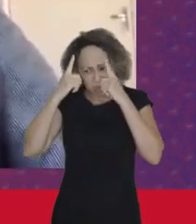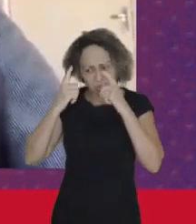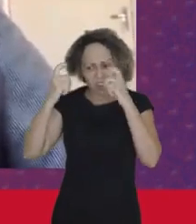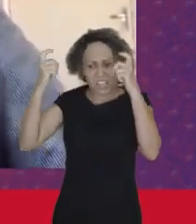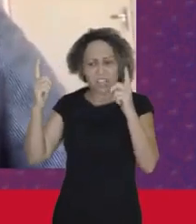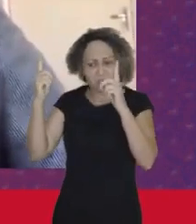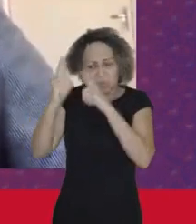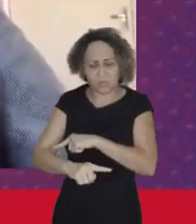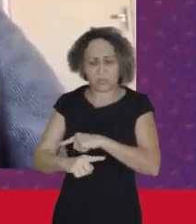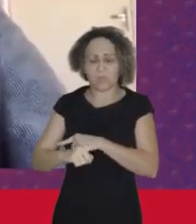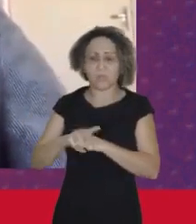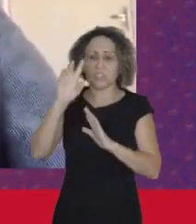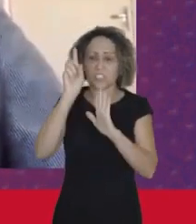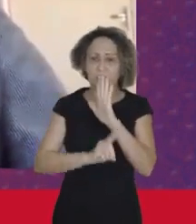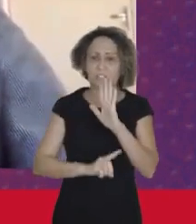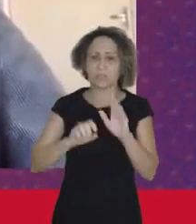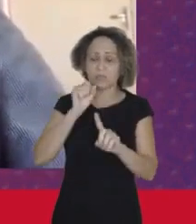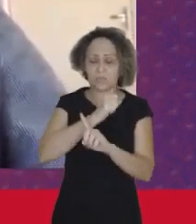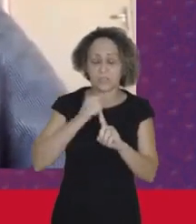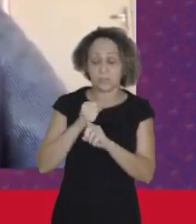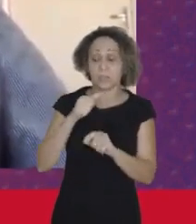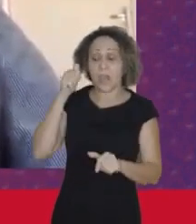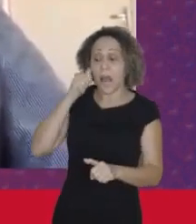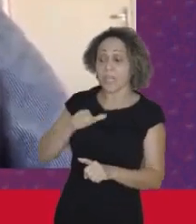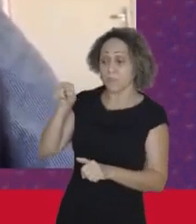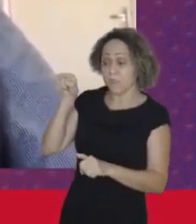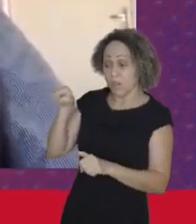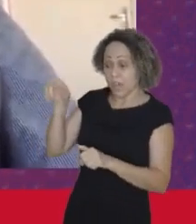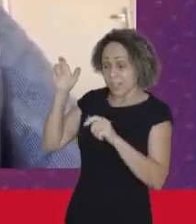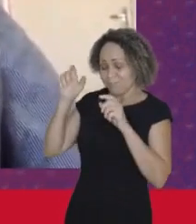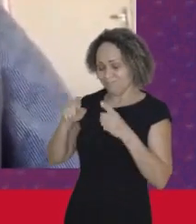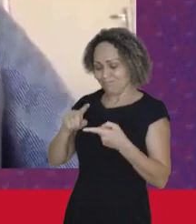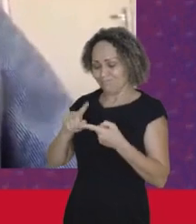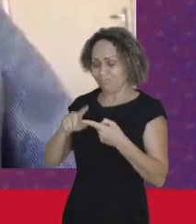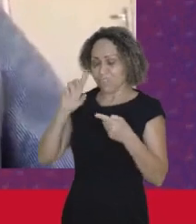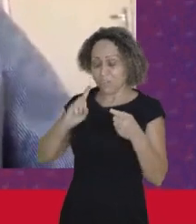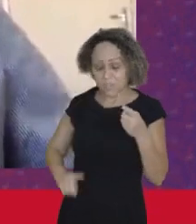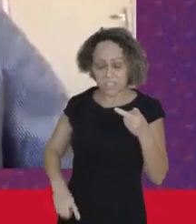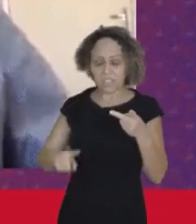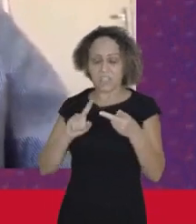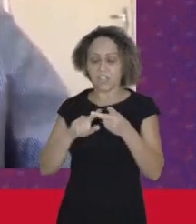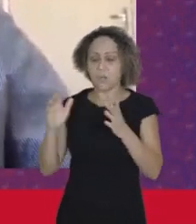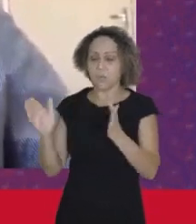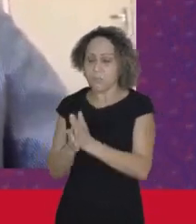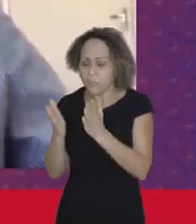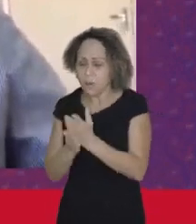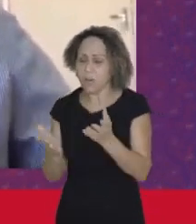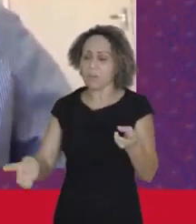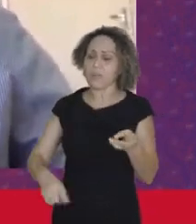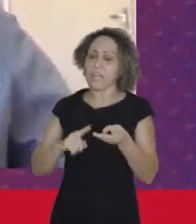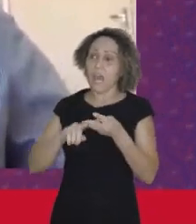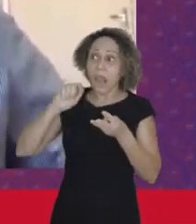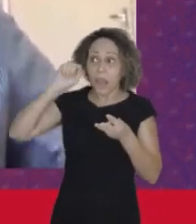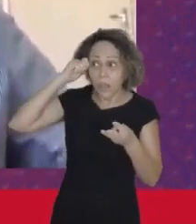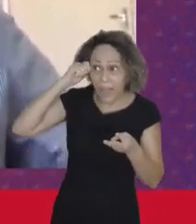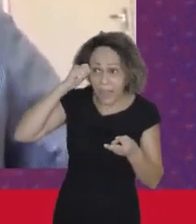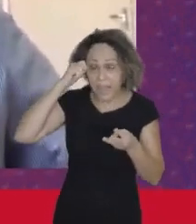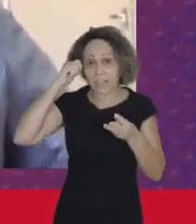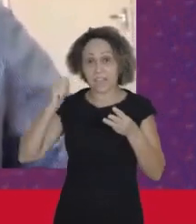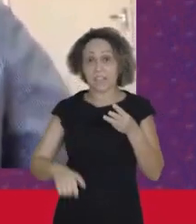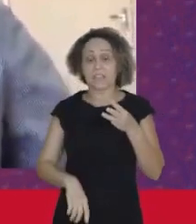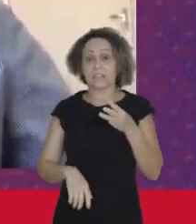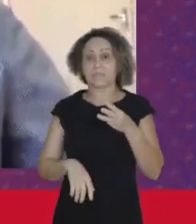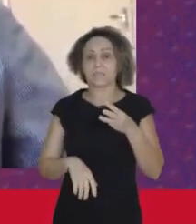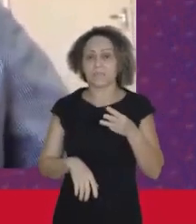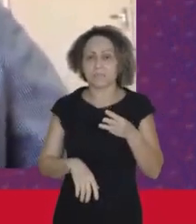deficiência, pobres, negras, lésbicas, indígenas, ribeirinhas, que vivem no